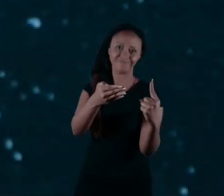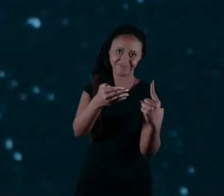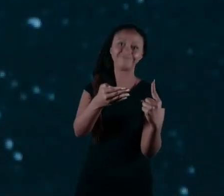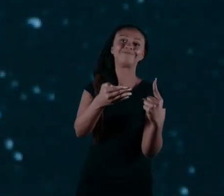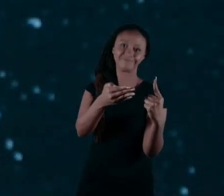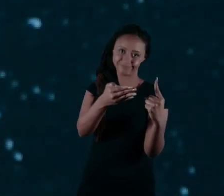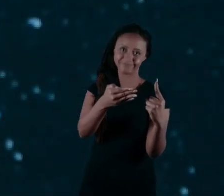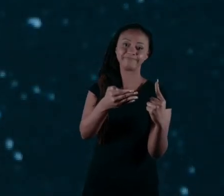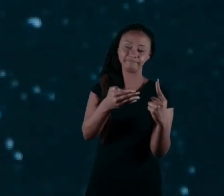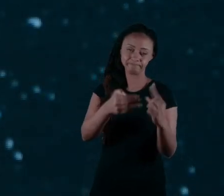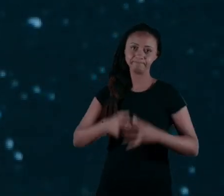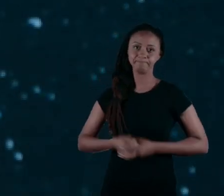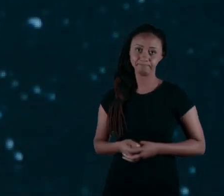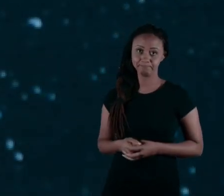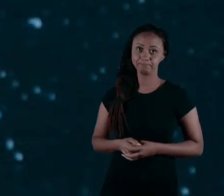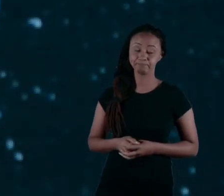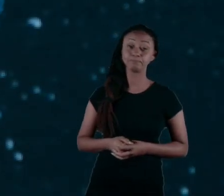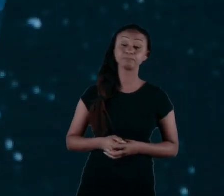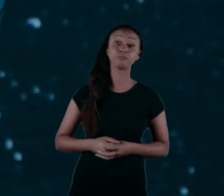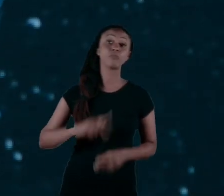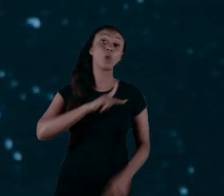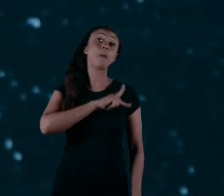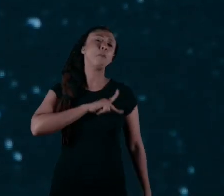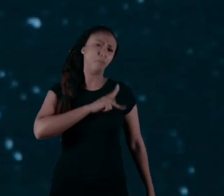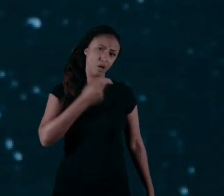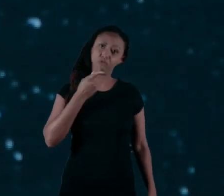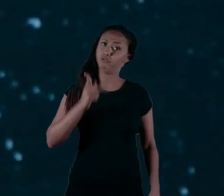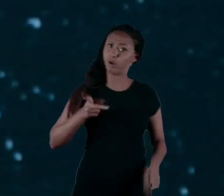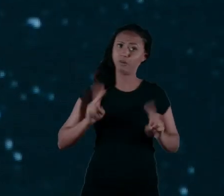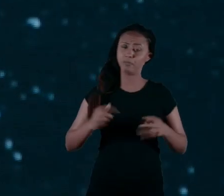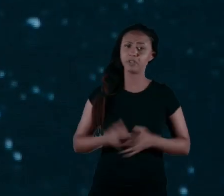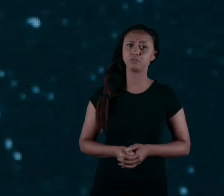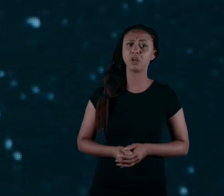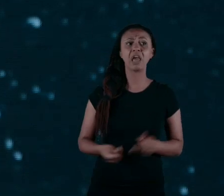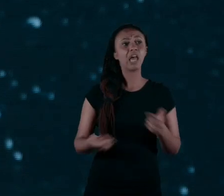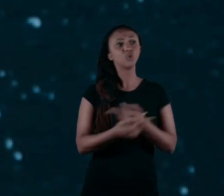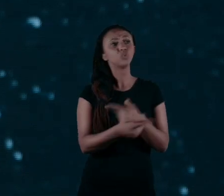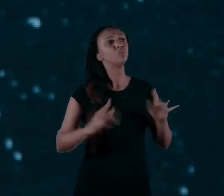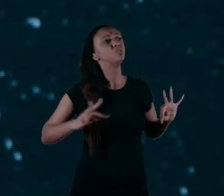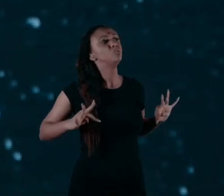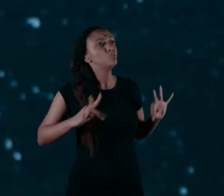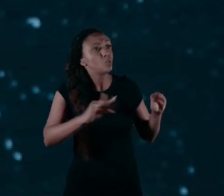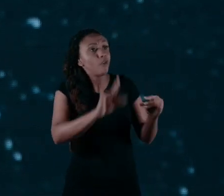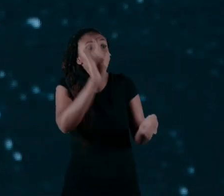no alvo. O apóstolo Paulo fala: tudo o que é verdadeiro,